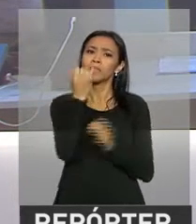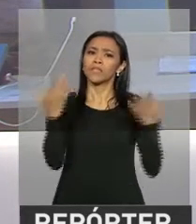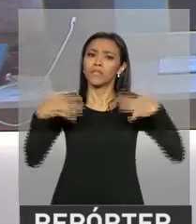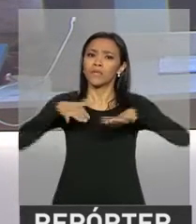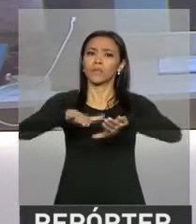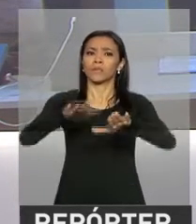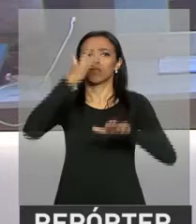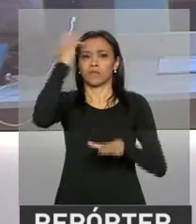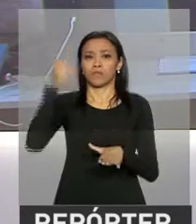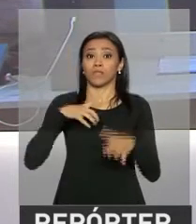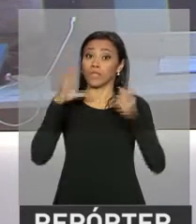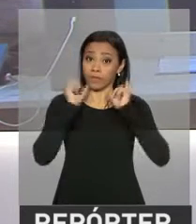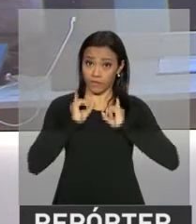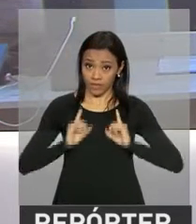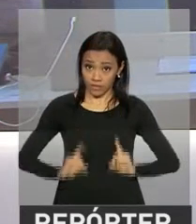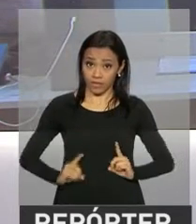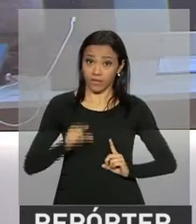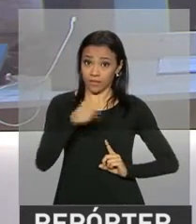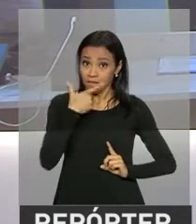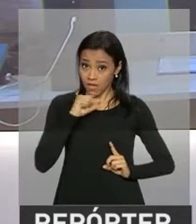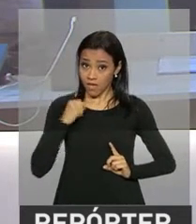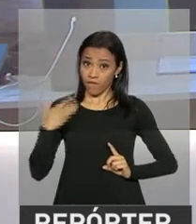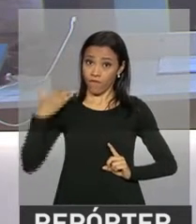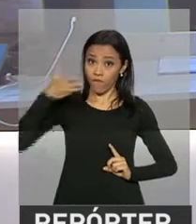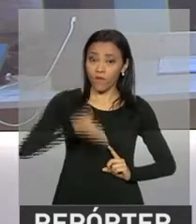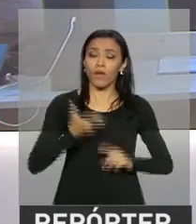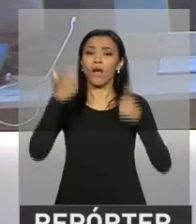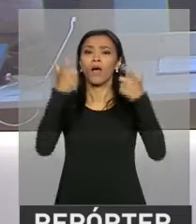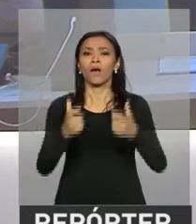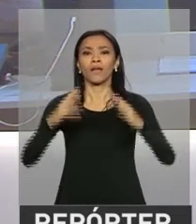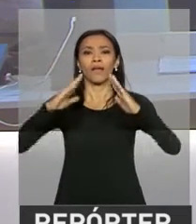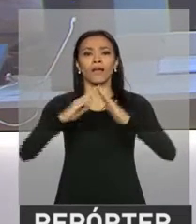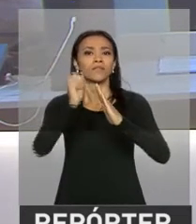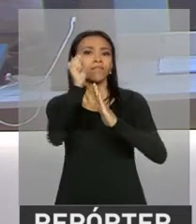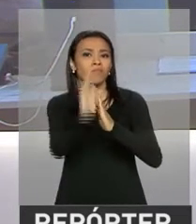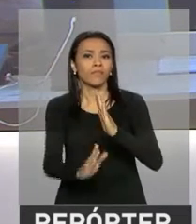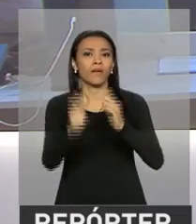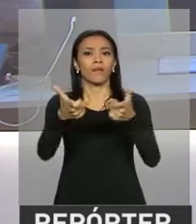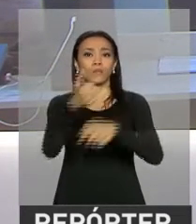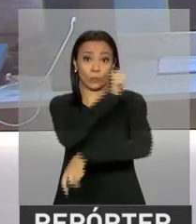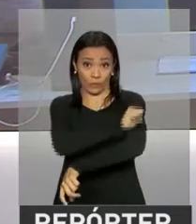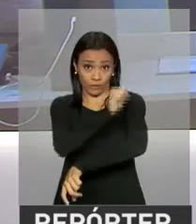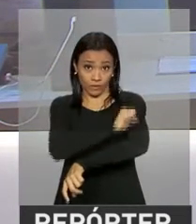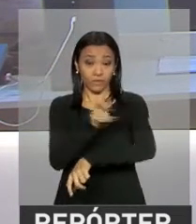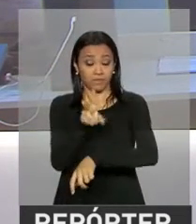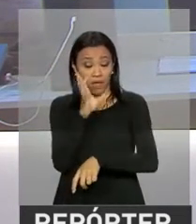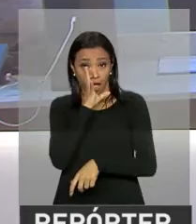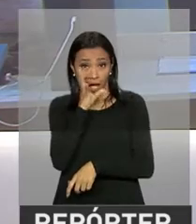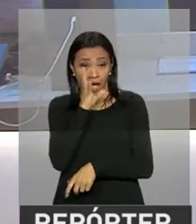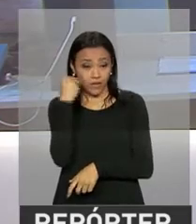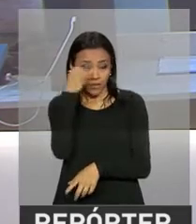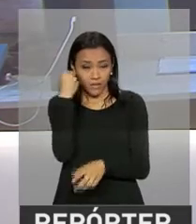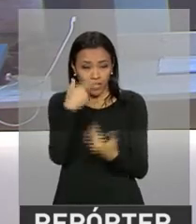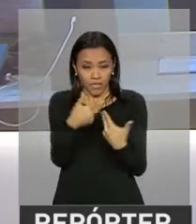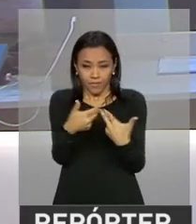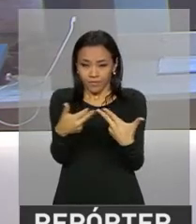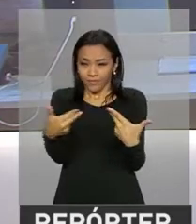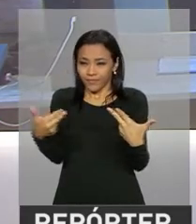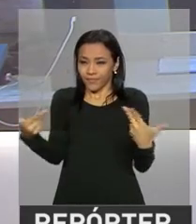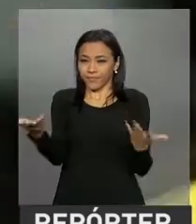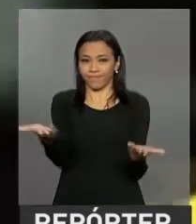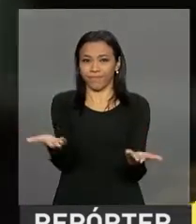das pessoas com deficiência. Quem for até a Casa Brasil, no Rio de Janeiro, vai poder curtir novas experiências.